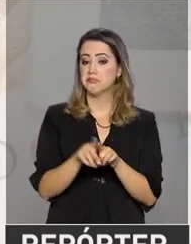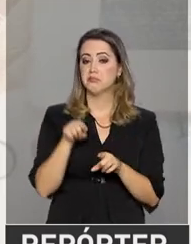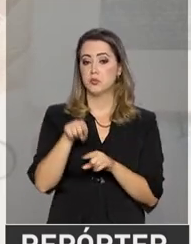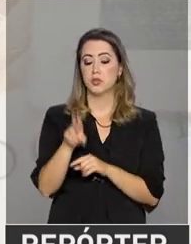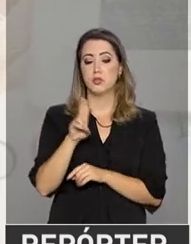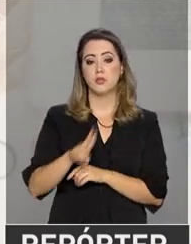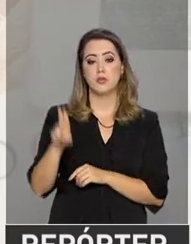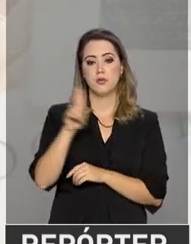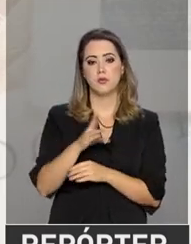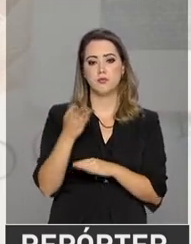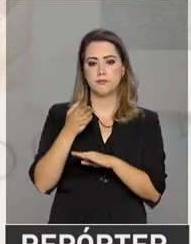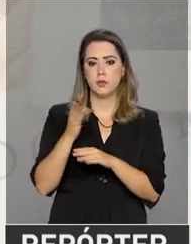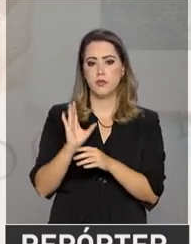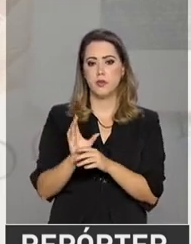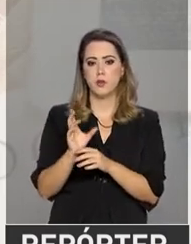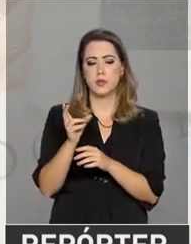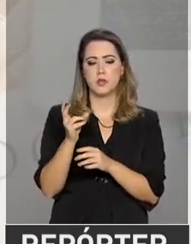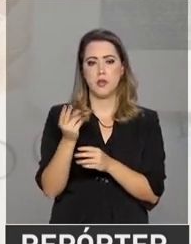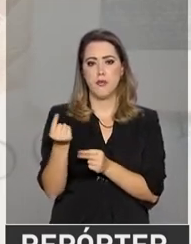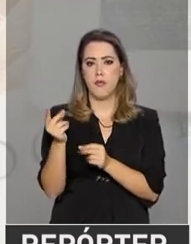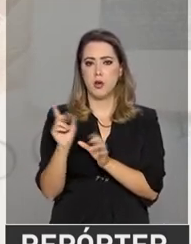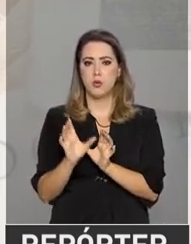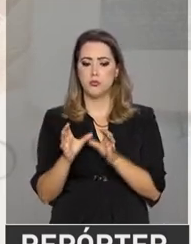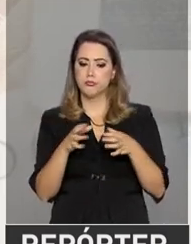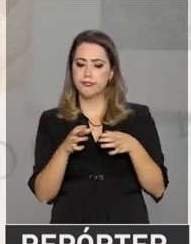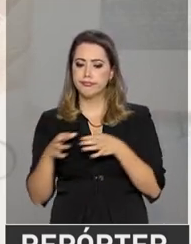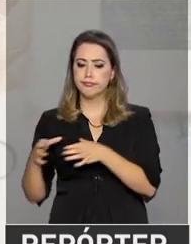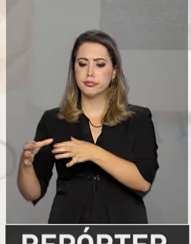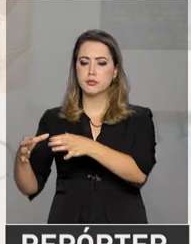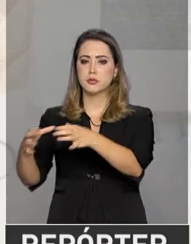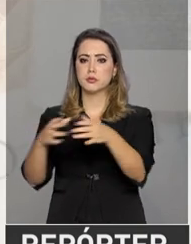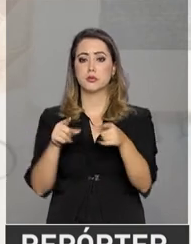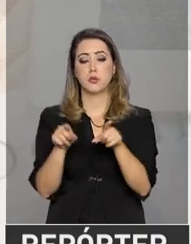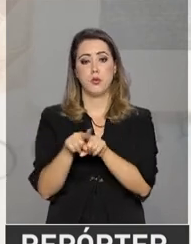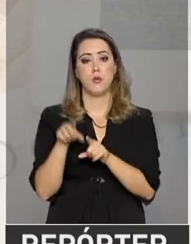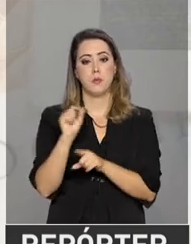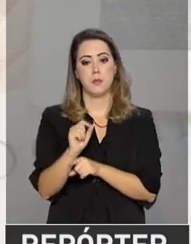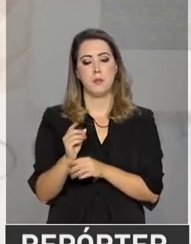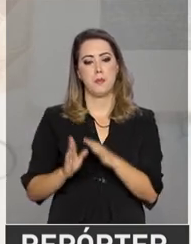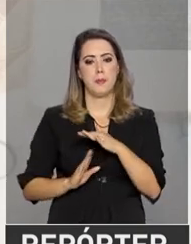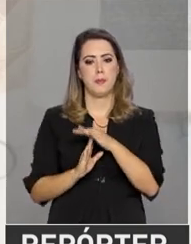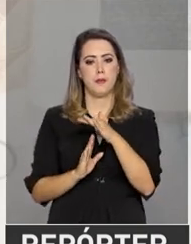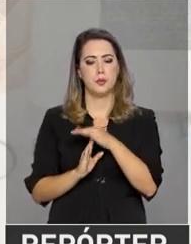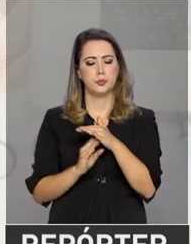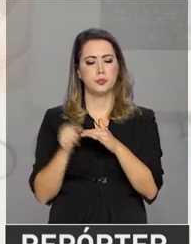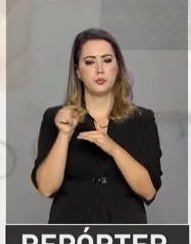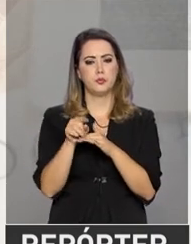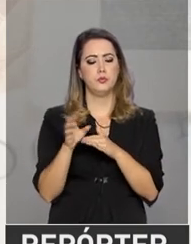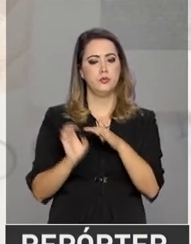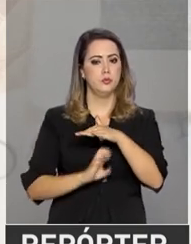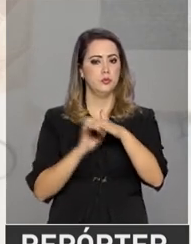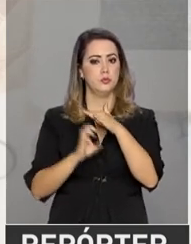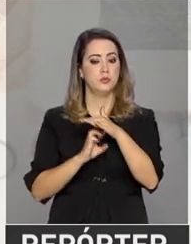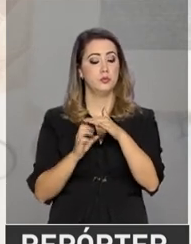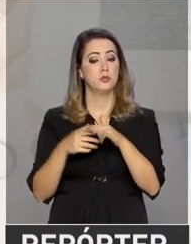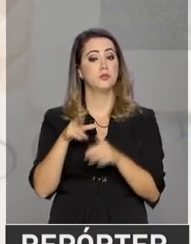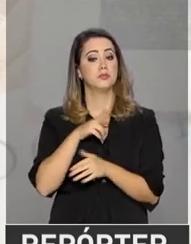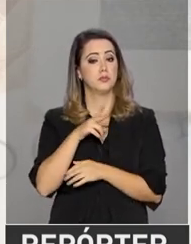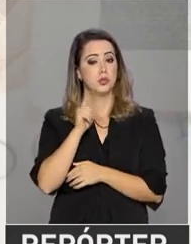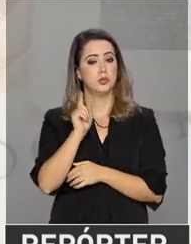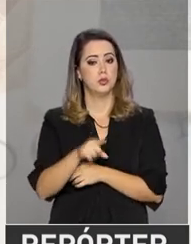alíquotas assim como acontece com o imposto de renda o limite do faturamento para os microempreendedores individuais também